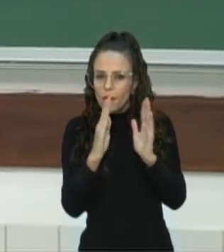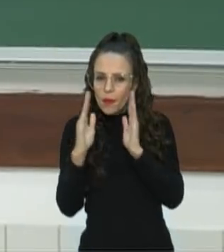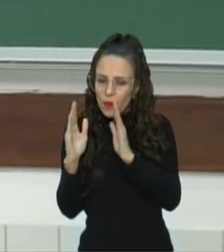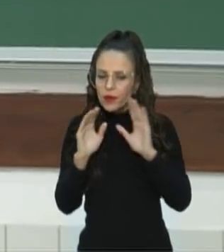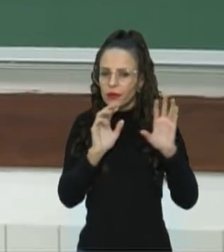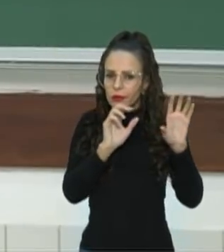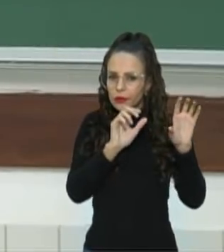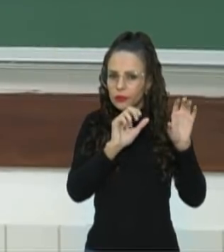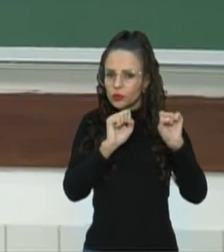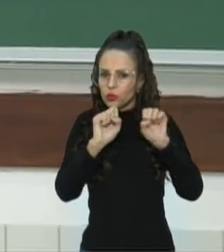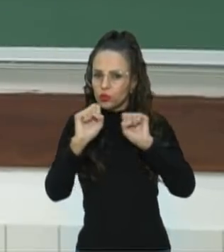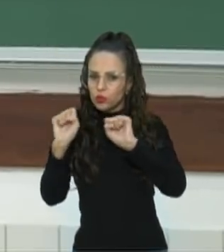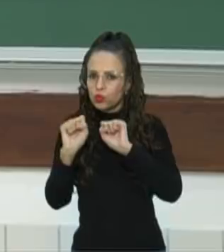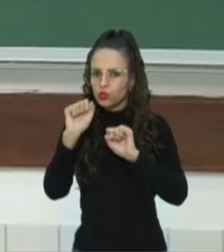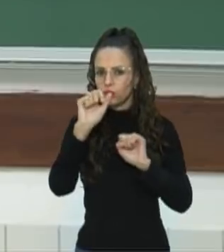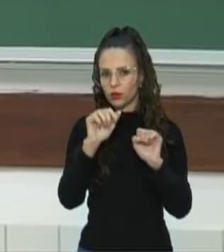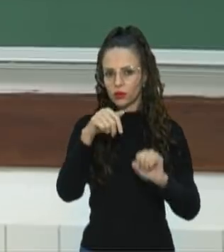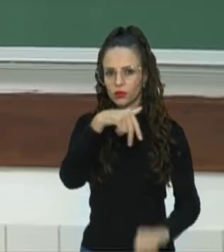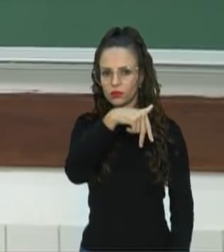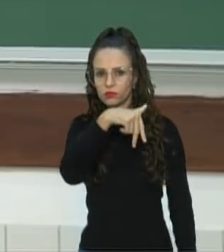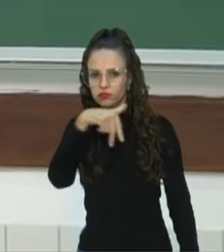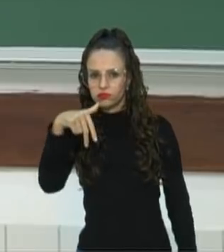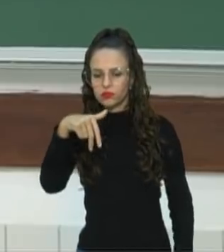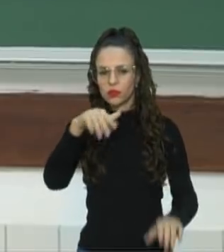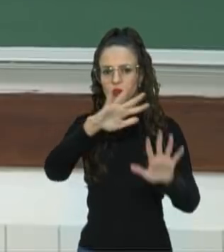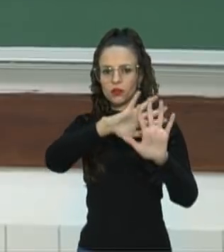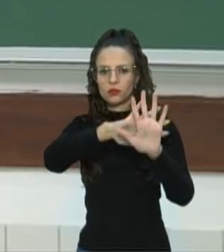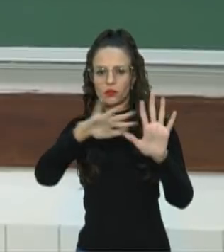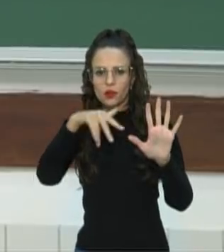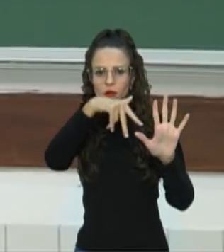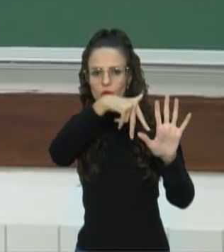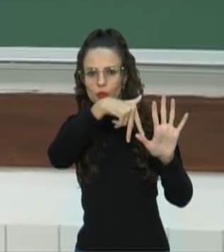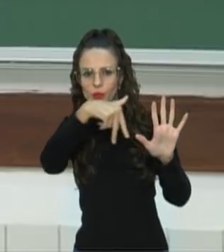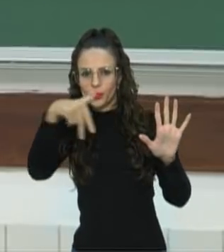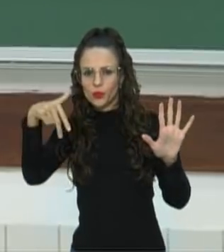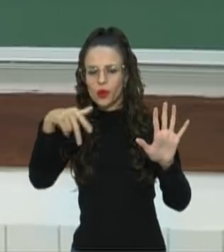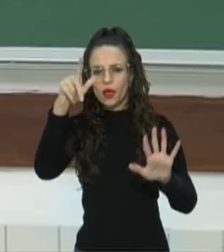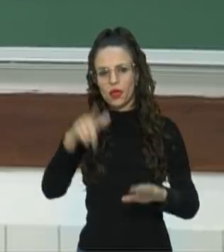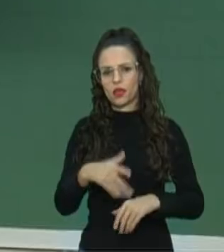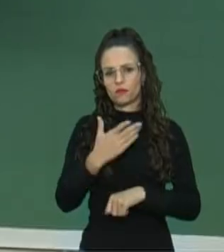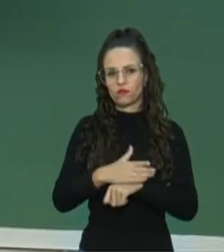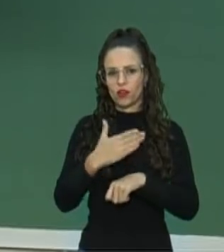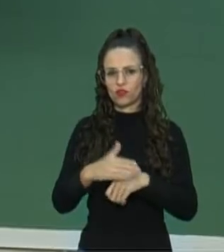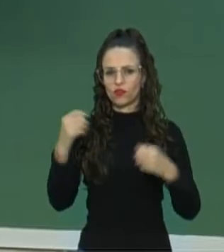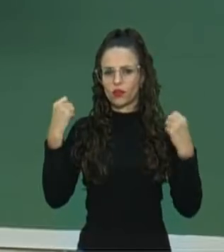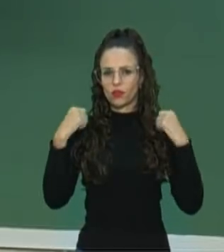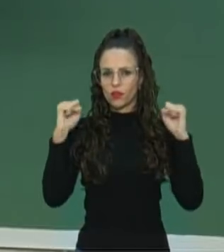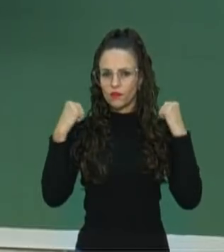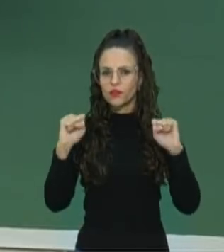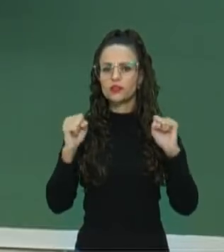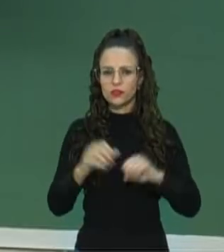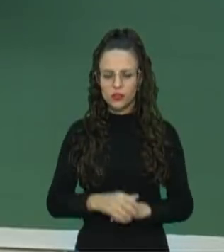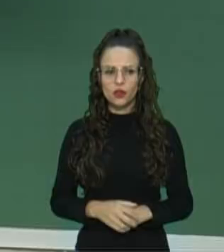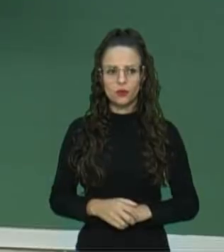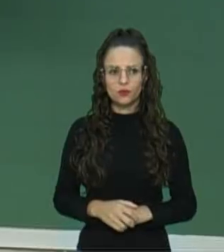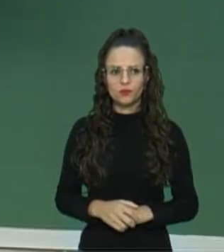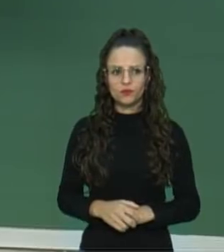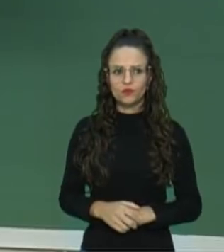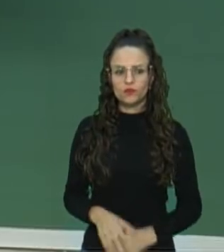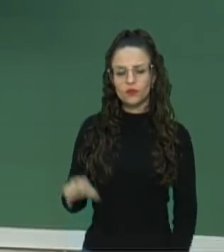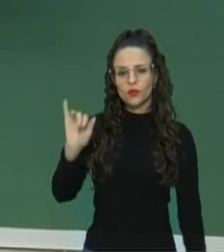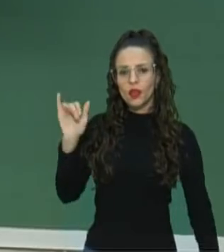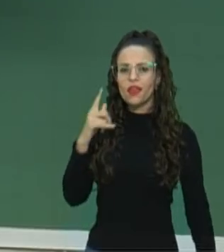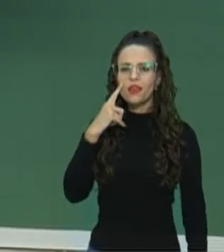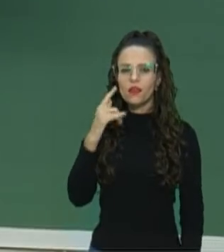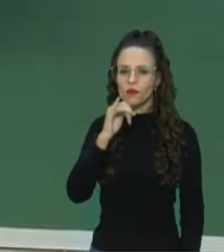estar em contato com a natureza, né? Também estar realizando uma atividade física. Então, a ideia é justamente essa, né? Utilizar os espaços que